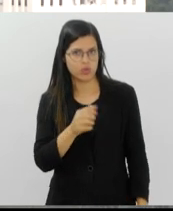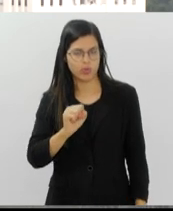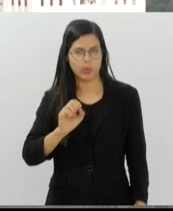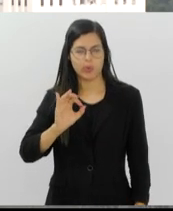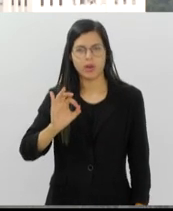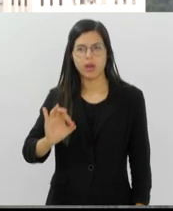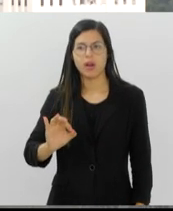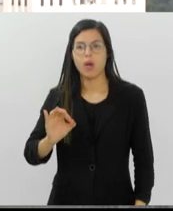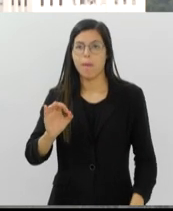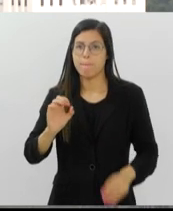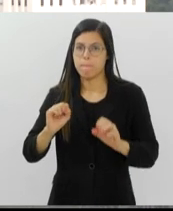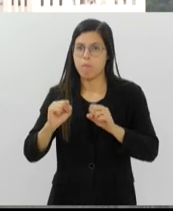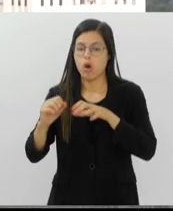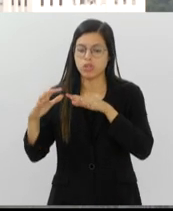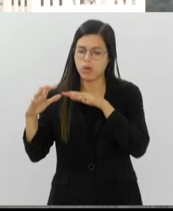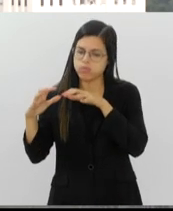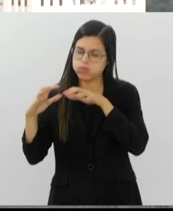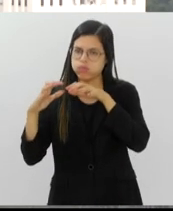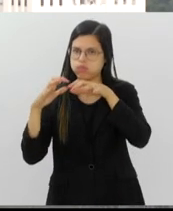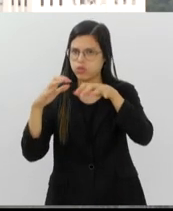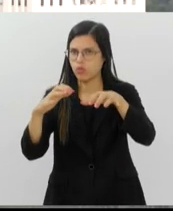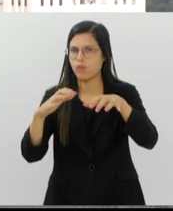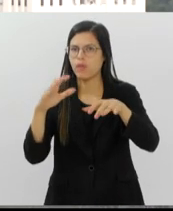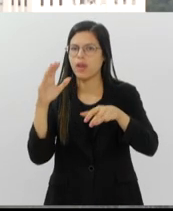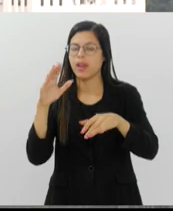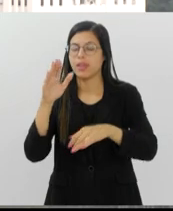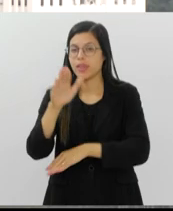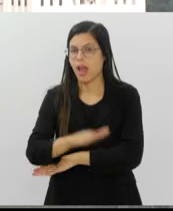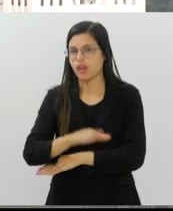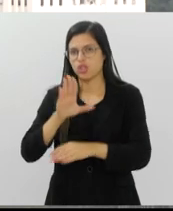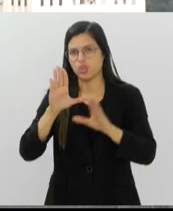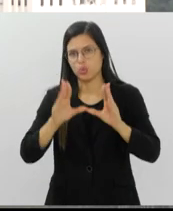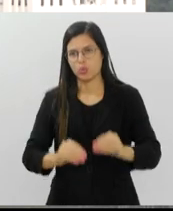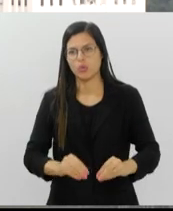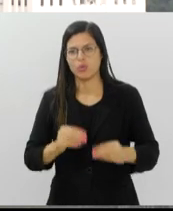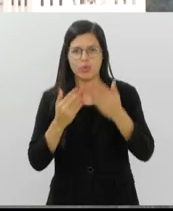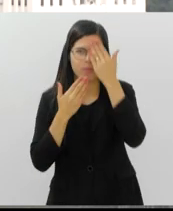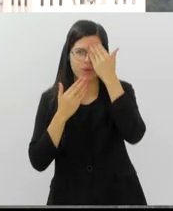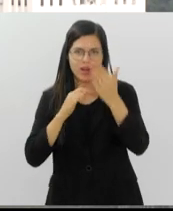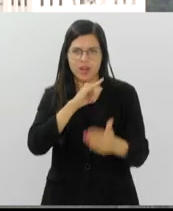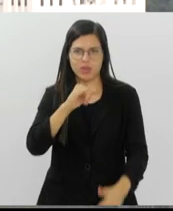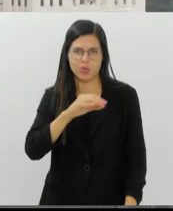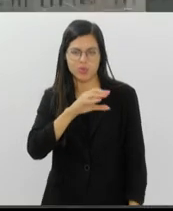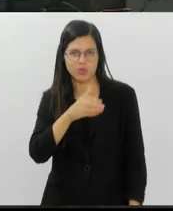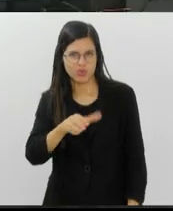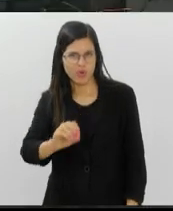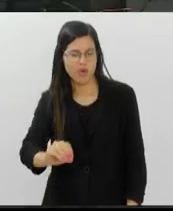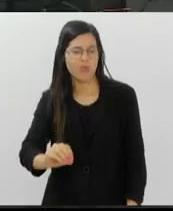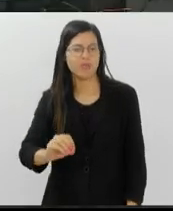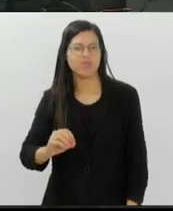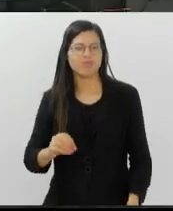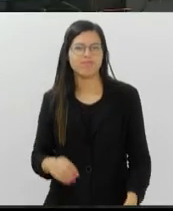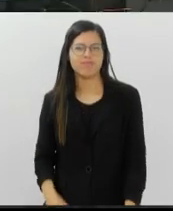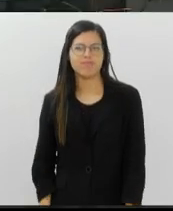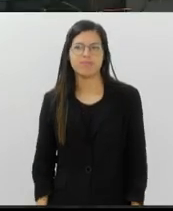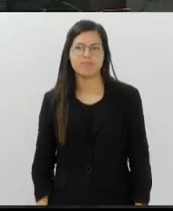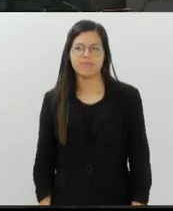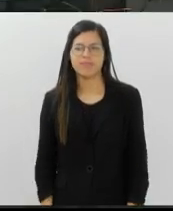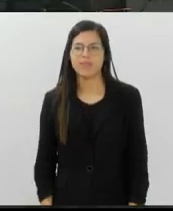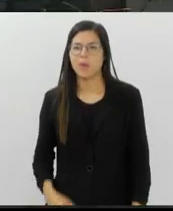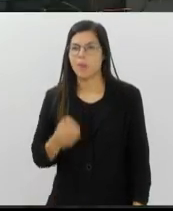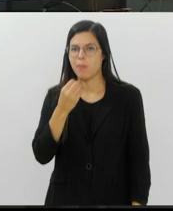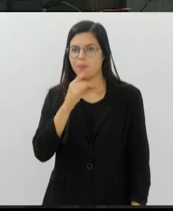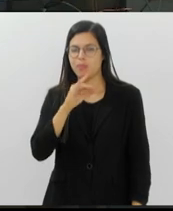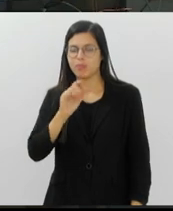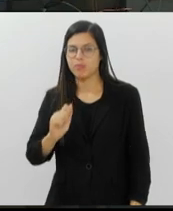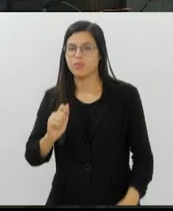há previsão de chuva rápida para a tarde e à noite. Obrigado, João Apolônio, pelas imagens ao vivo. O Bom Dia Alerj